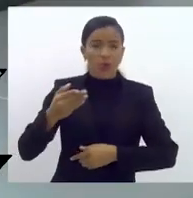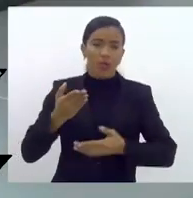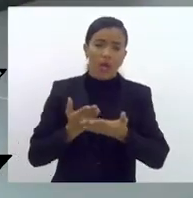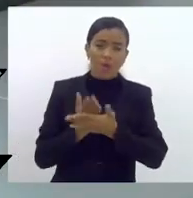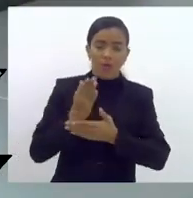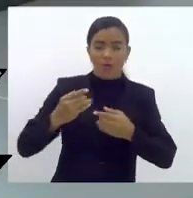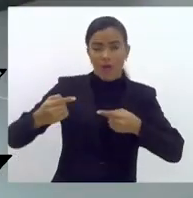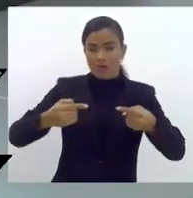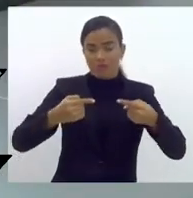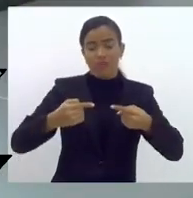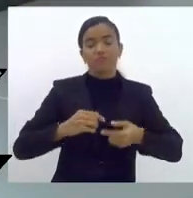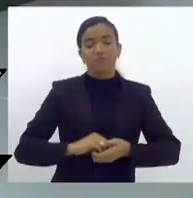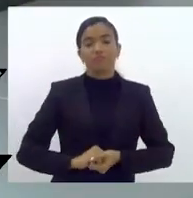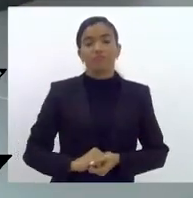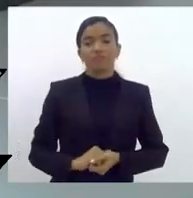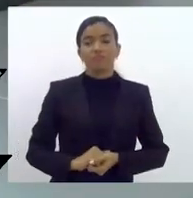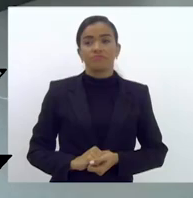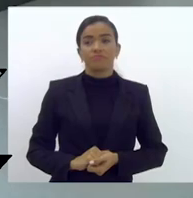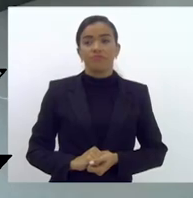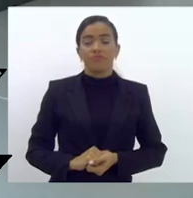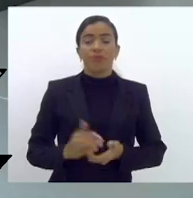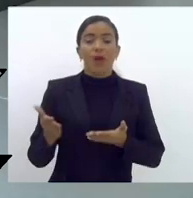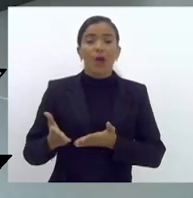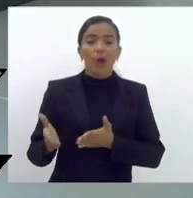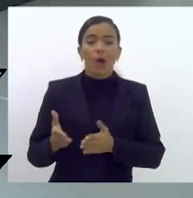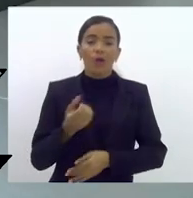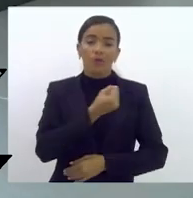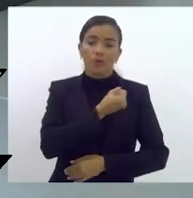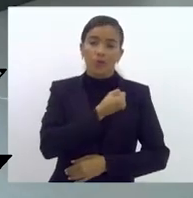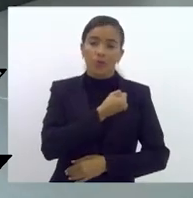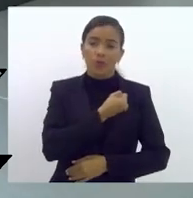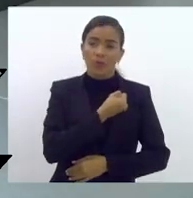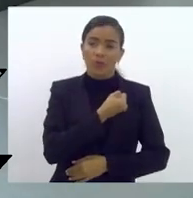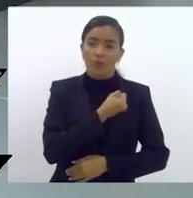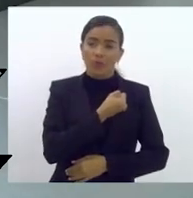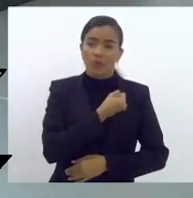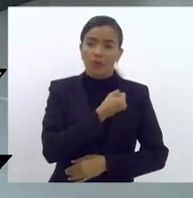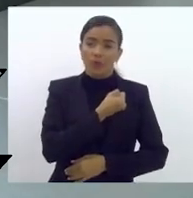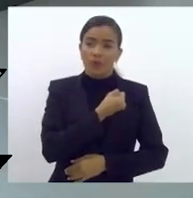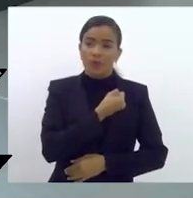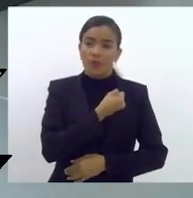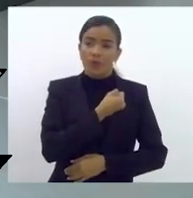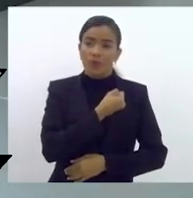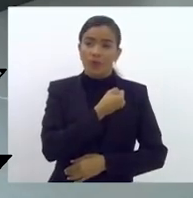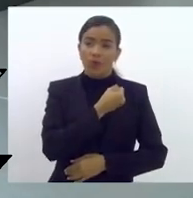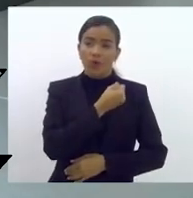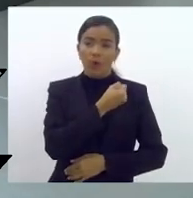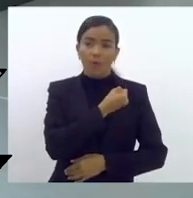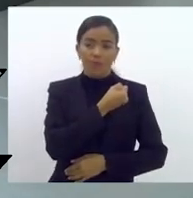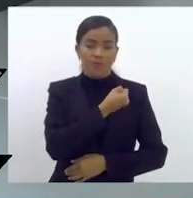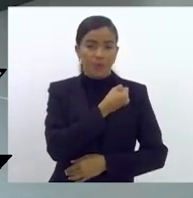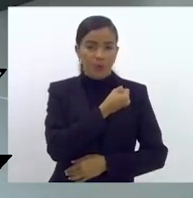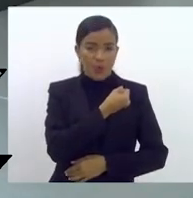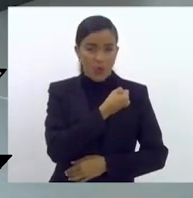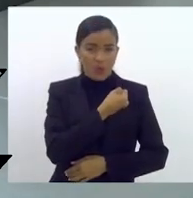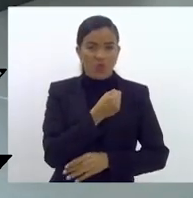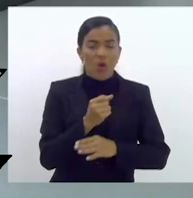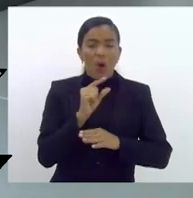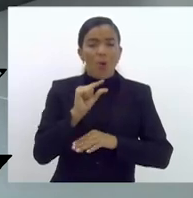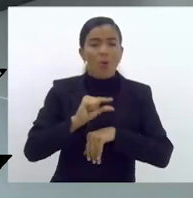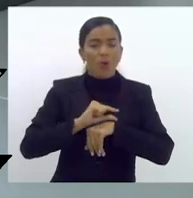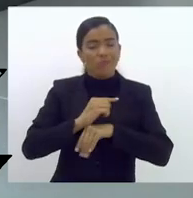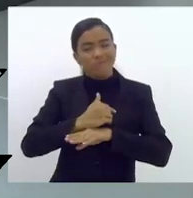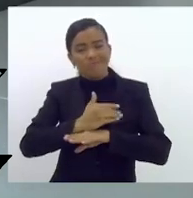permaneça Como estão aprovado Passa ao mais um tempinho permitindo vem negócio excelência para entrar só um pouquinho